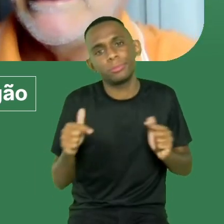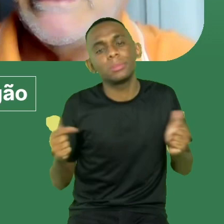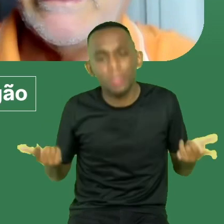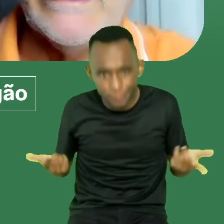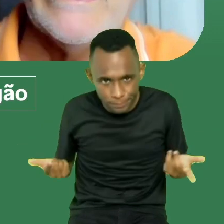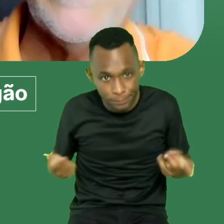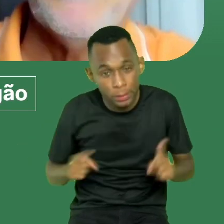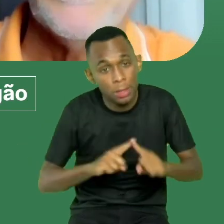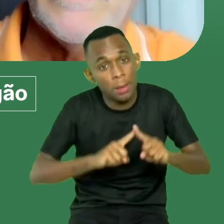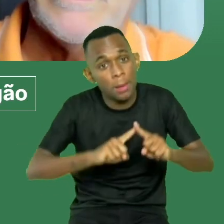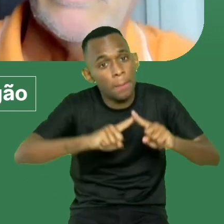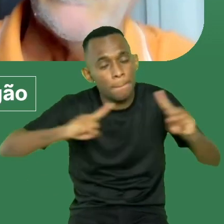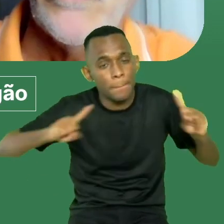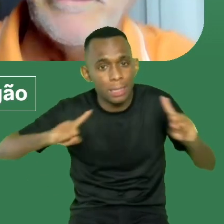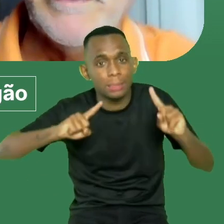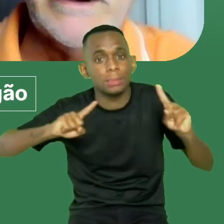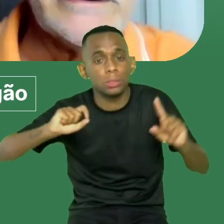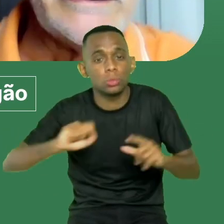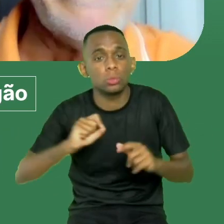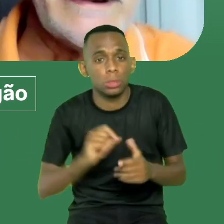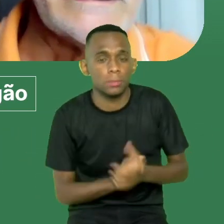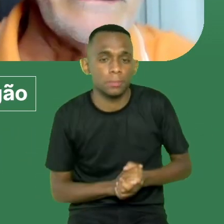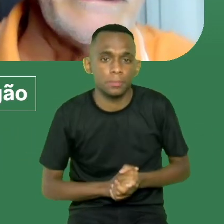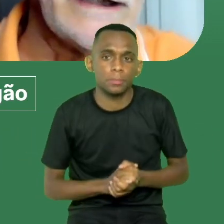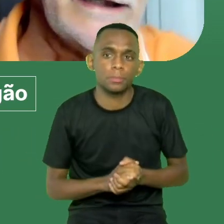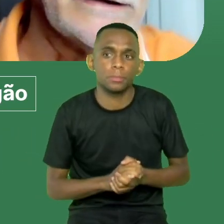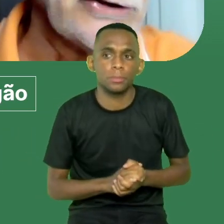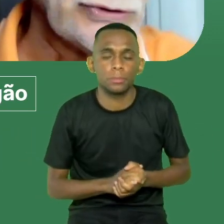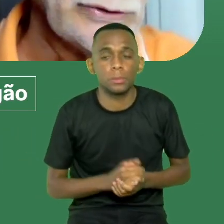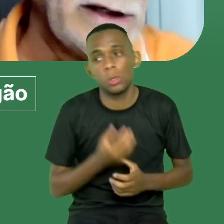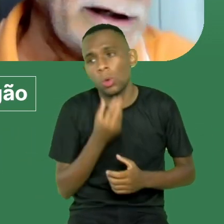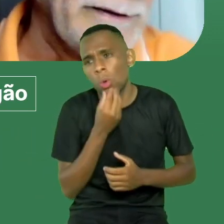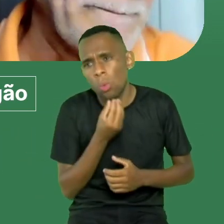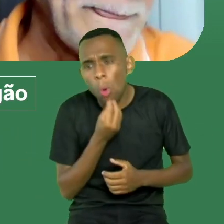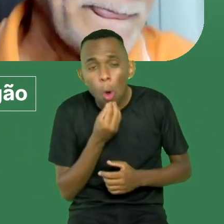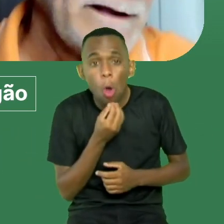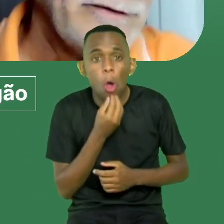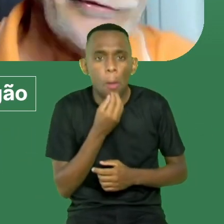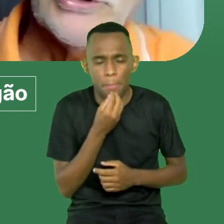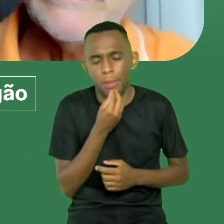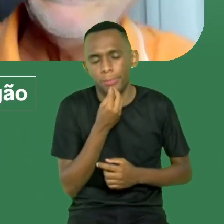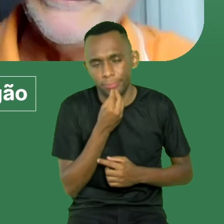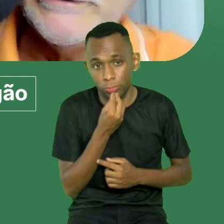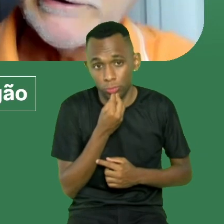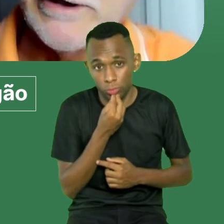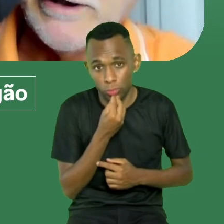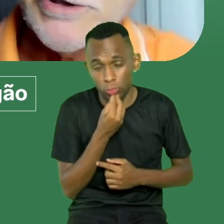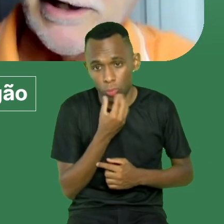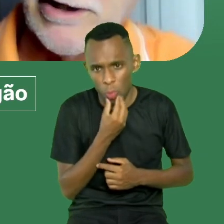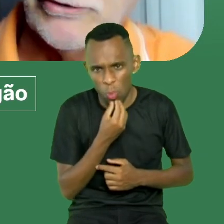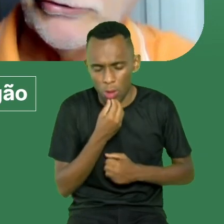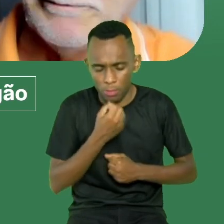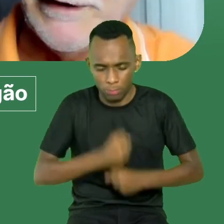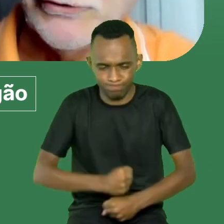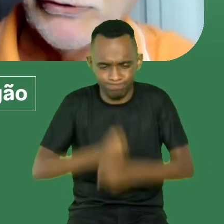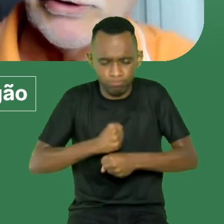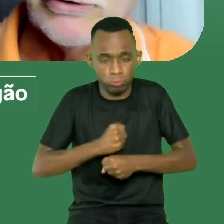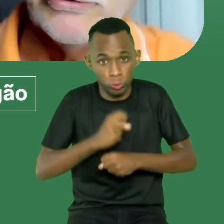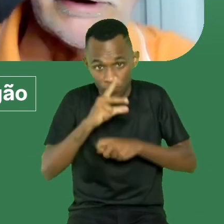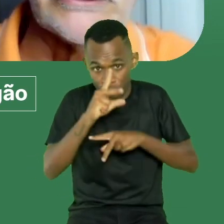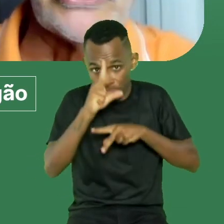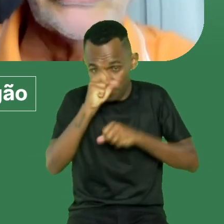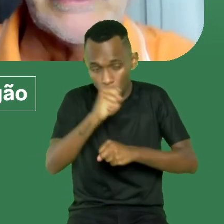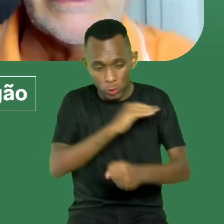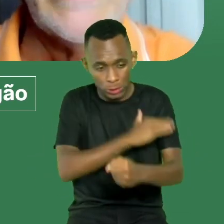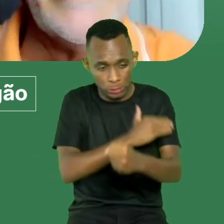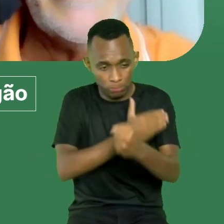mas um homem se fazer valer da sua força física em geral superior